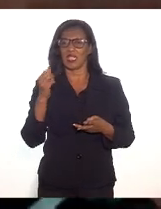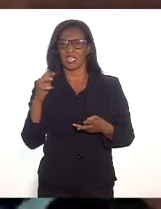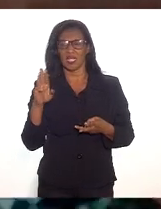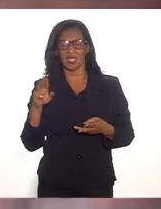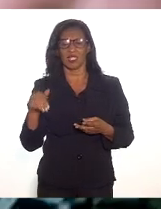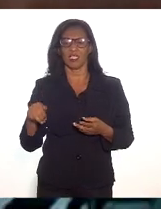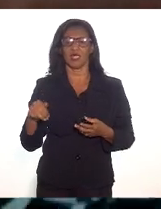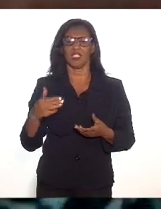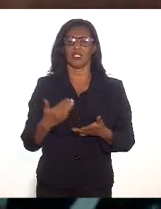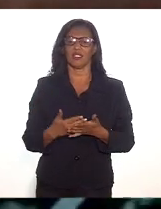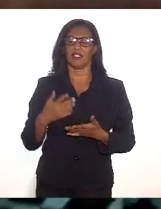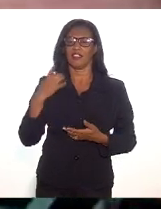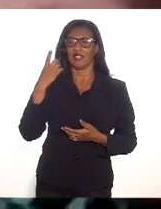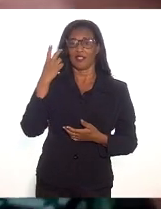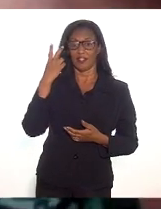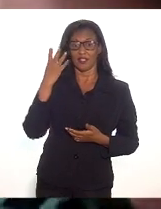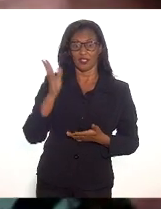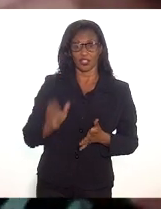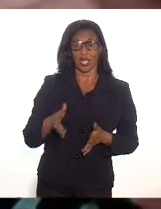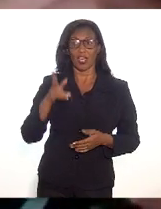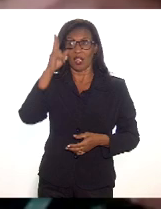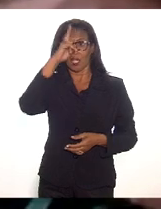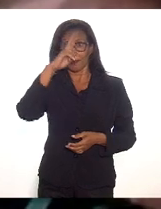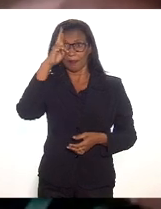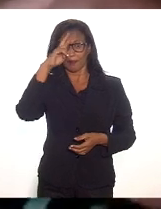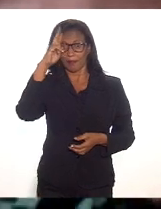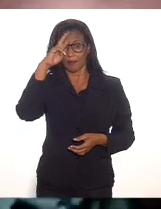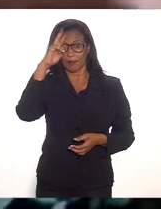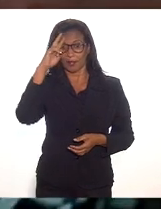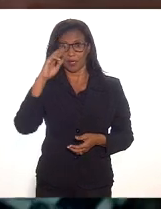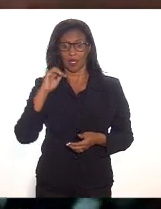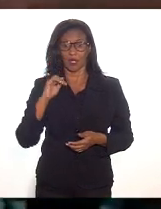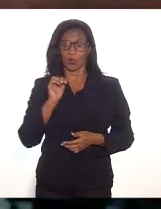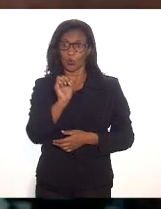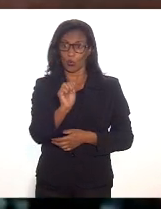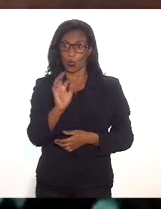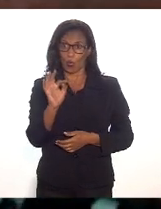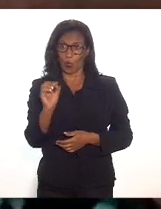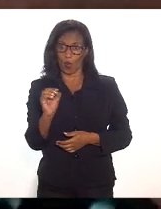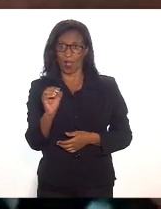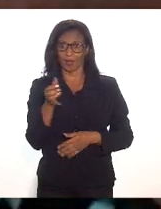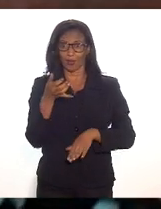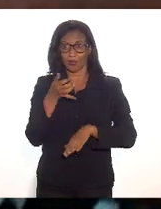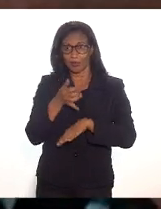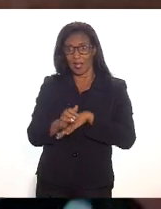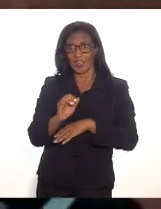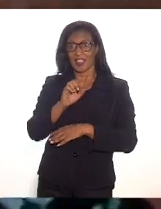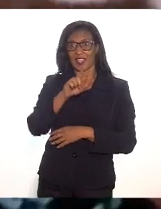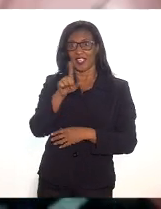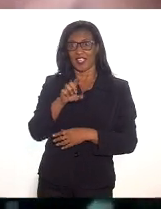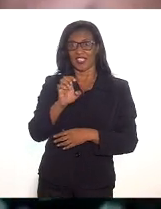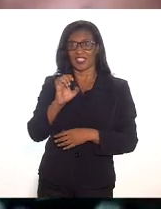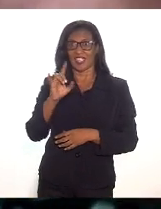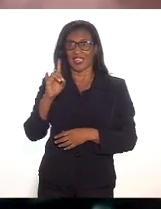antecedeu, vereador, lembrando, inclusive, né, no ato falho da deputada Zeidan,